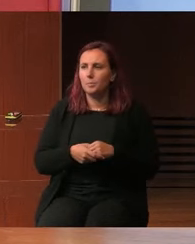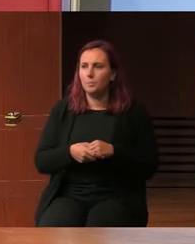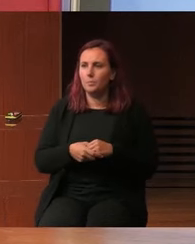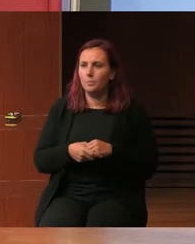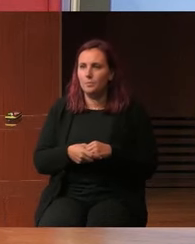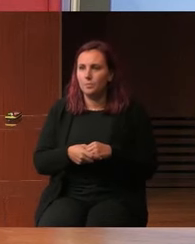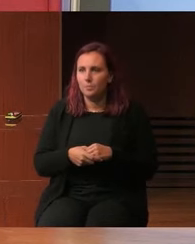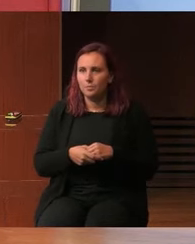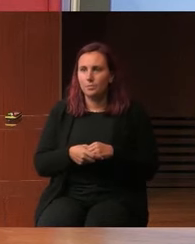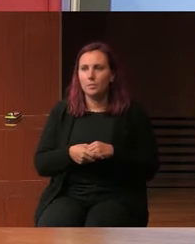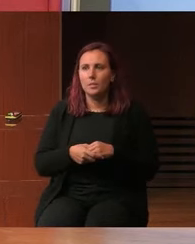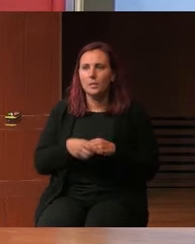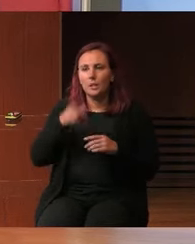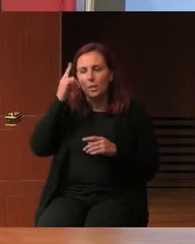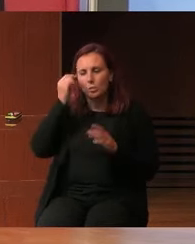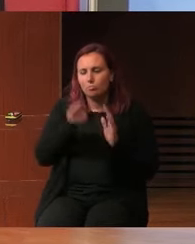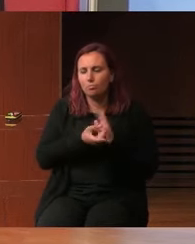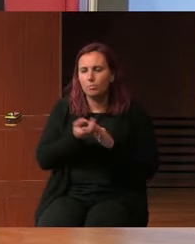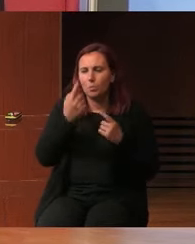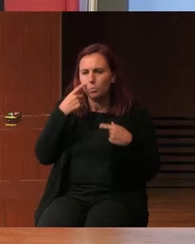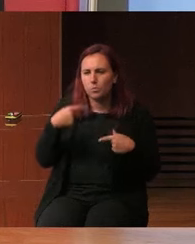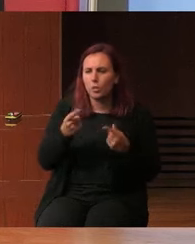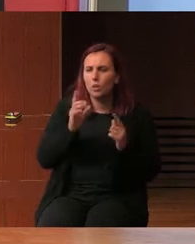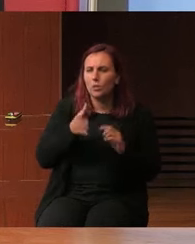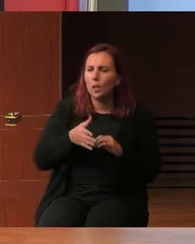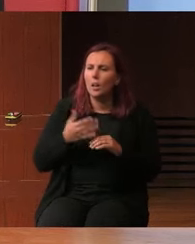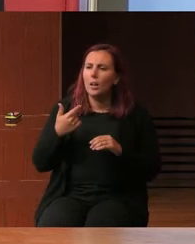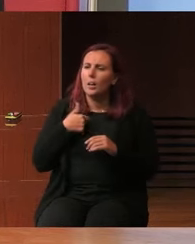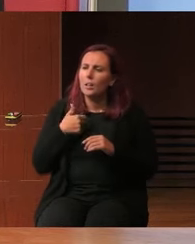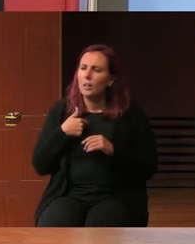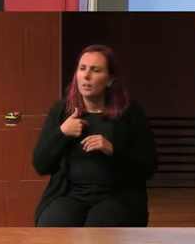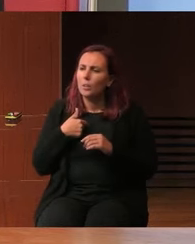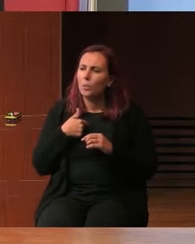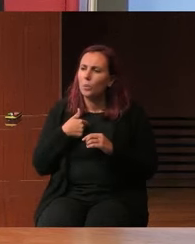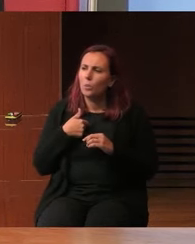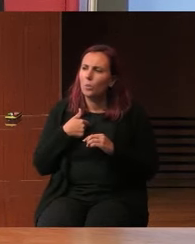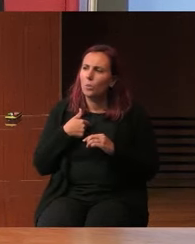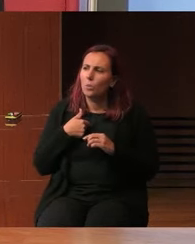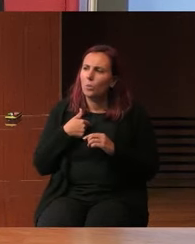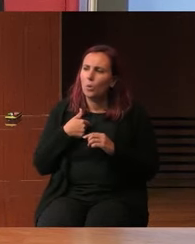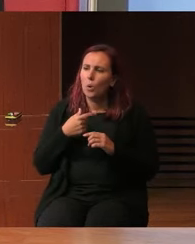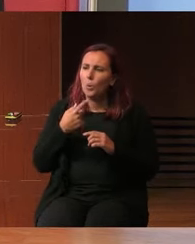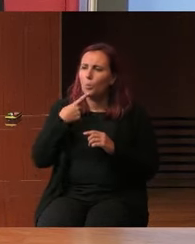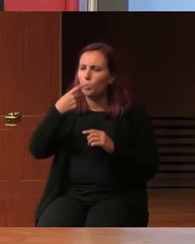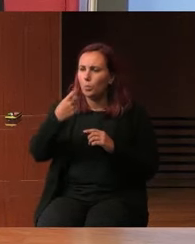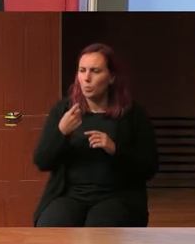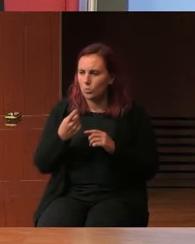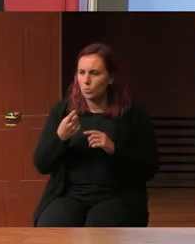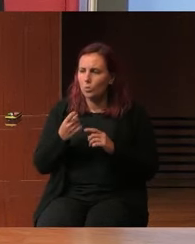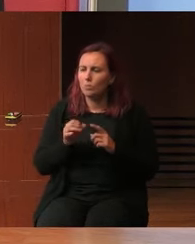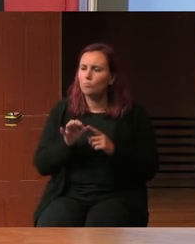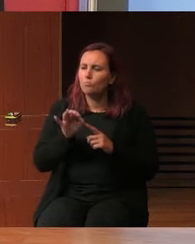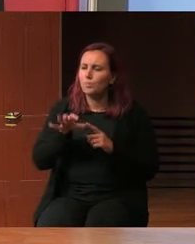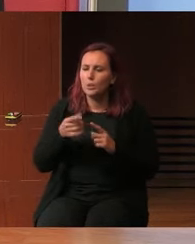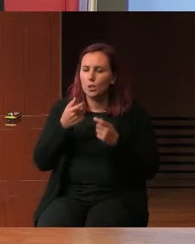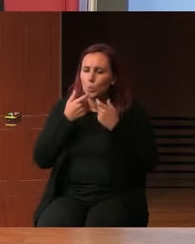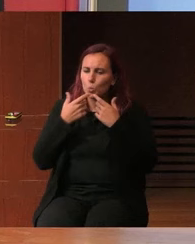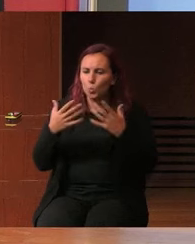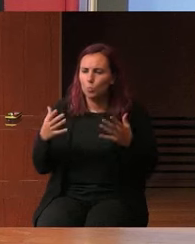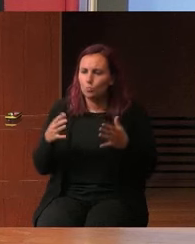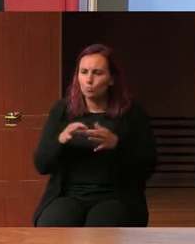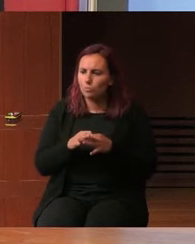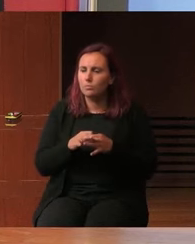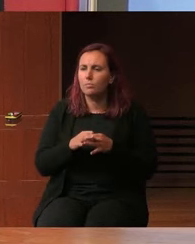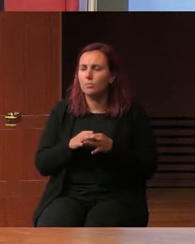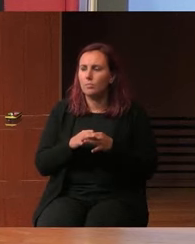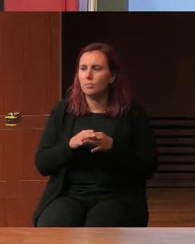que já apresentaram aqui tantas ideias. Eu vou só colocar uma pergunta que se relaciona com tudo isto, nomeadamente com